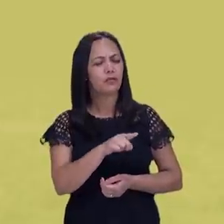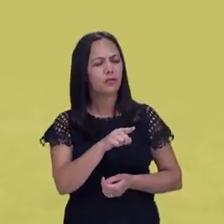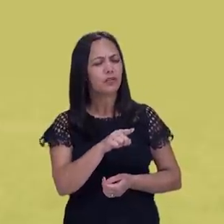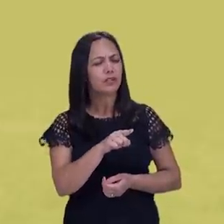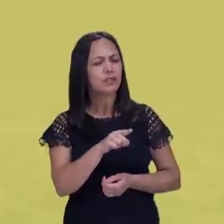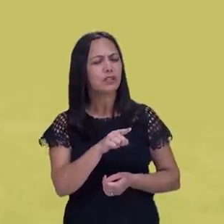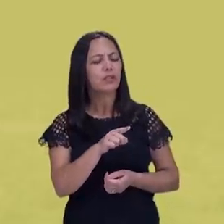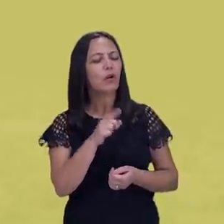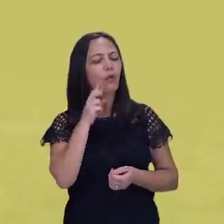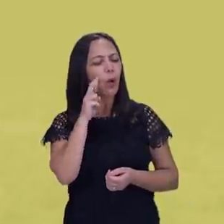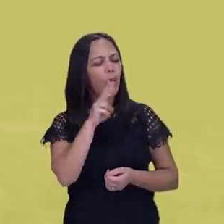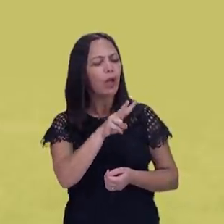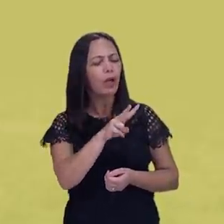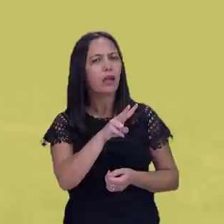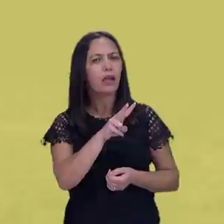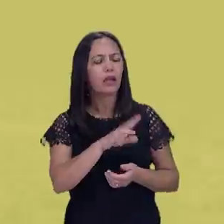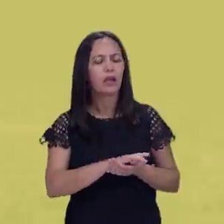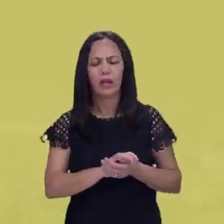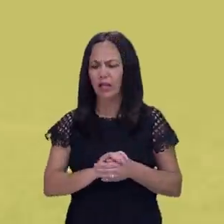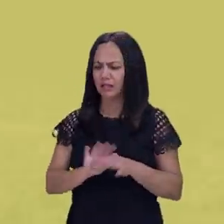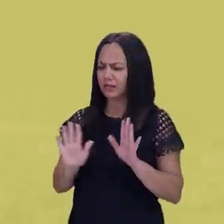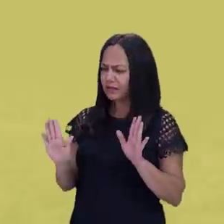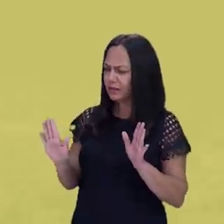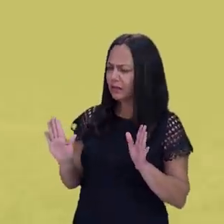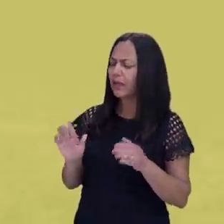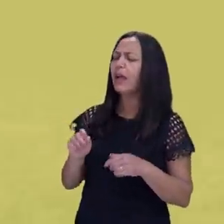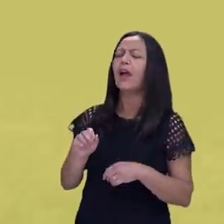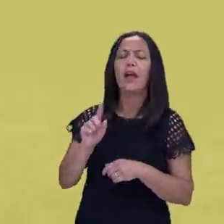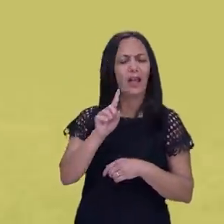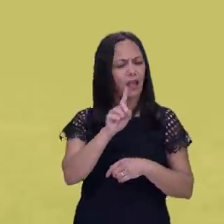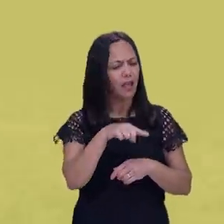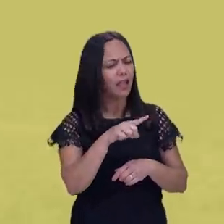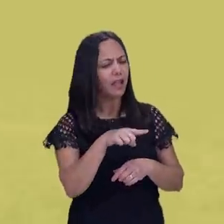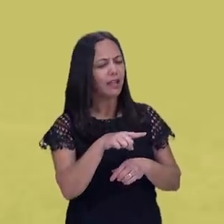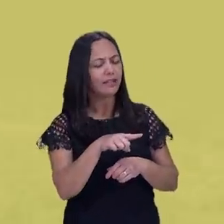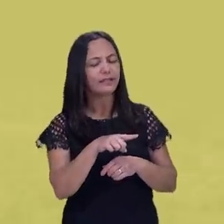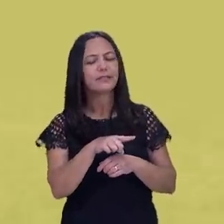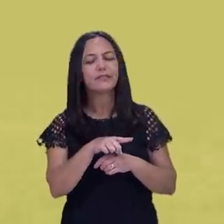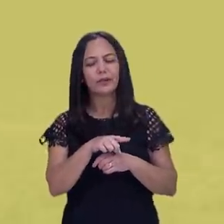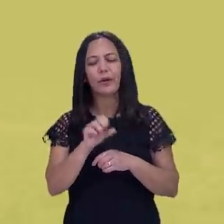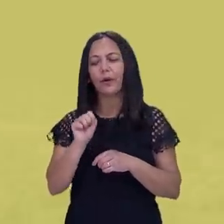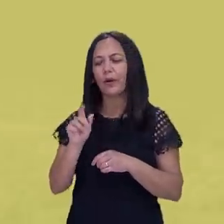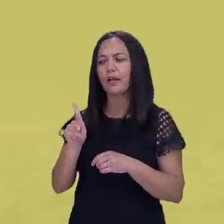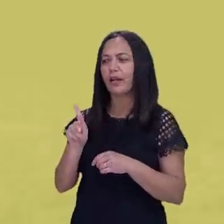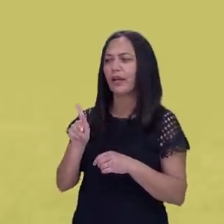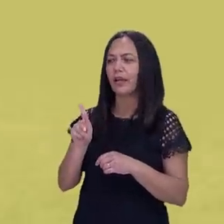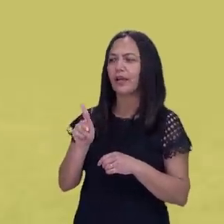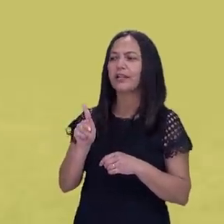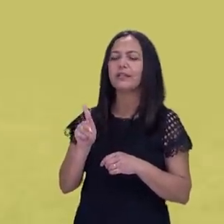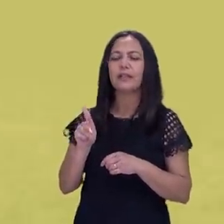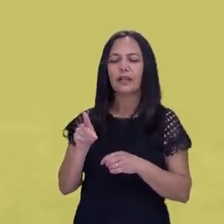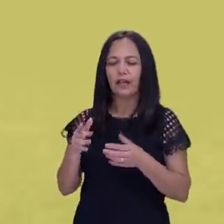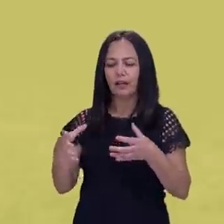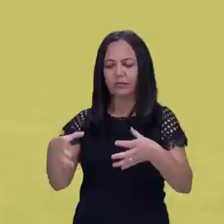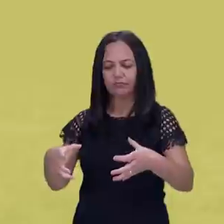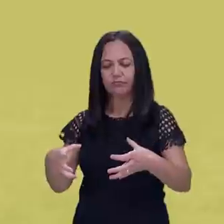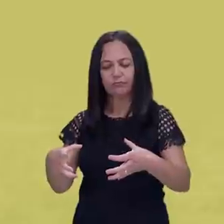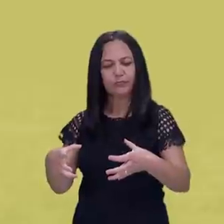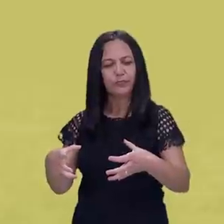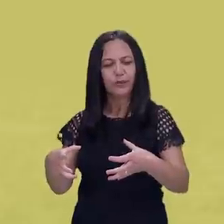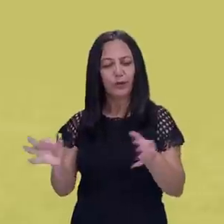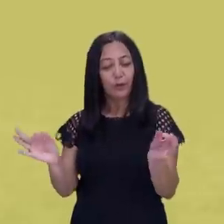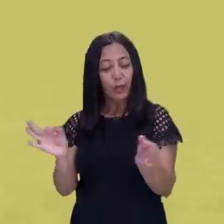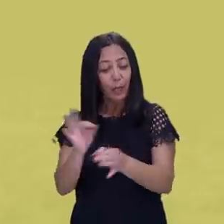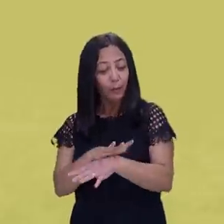Agora você cruza esse aqui. Assim? É. Então, aqui e